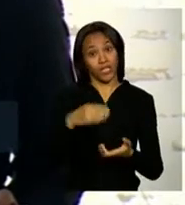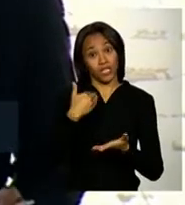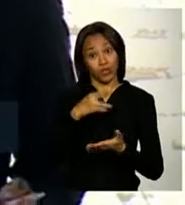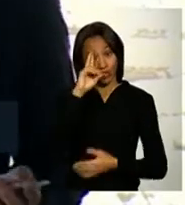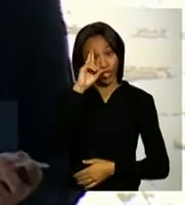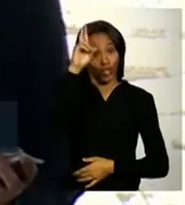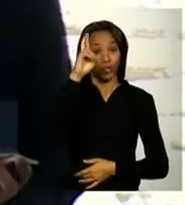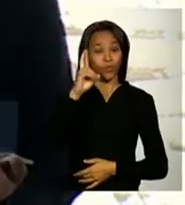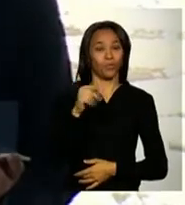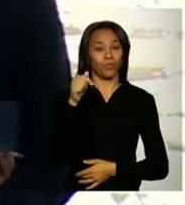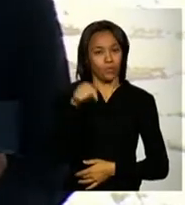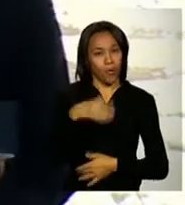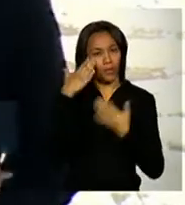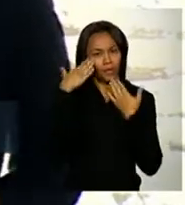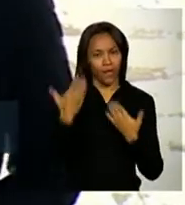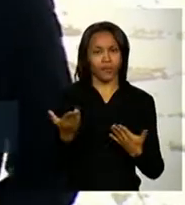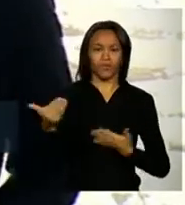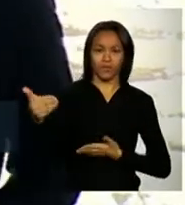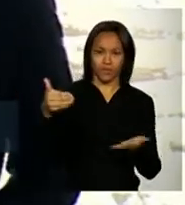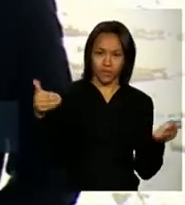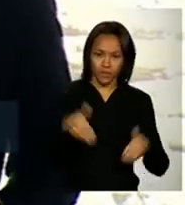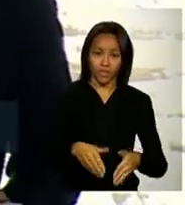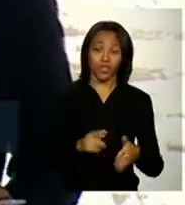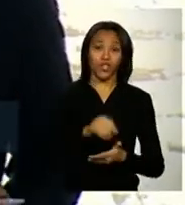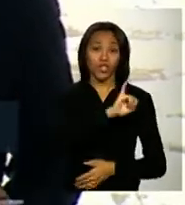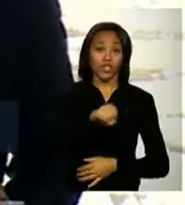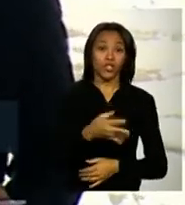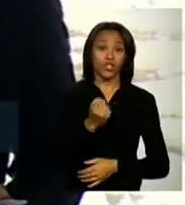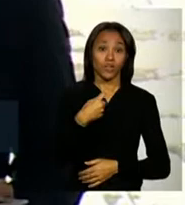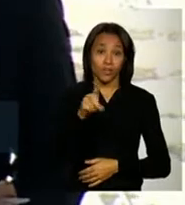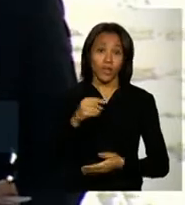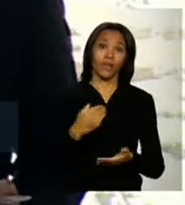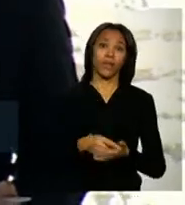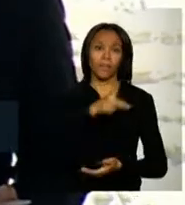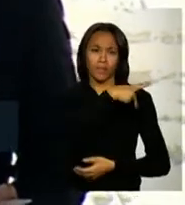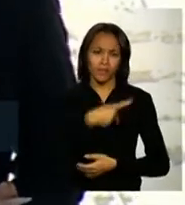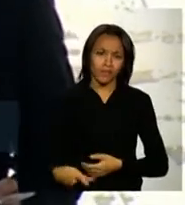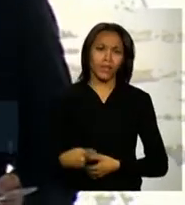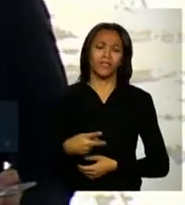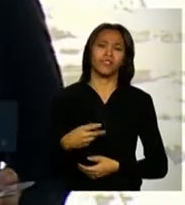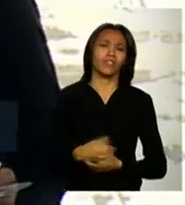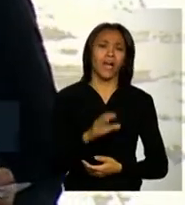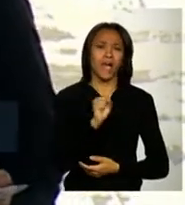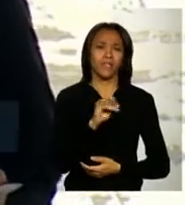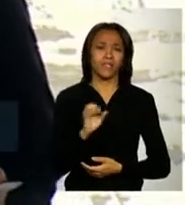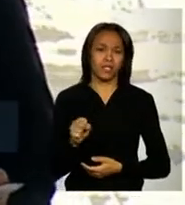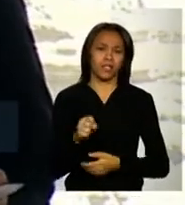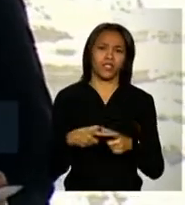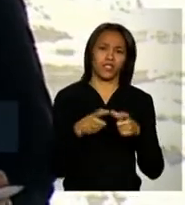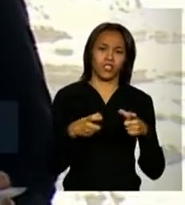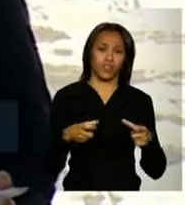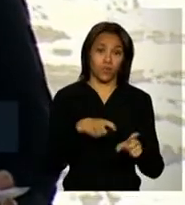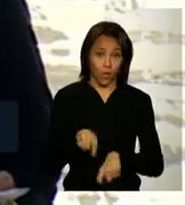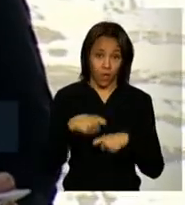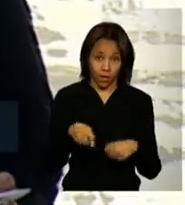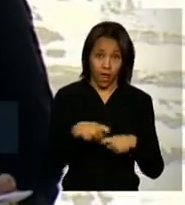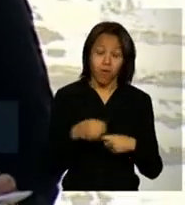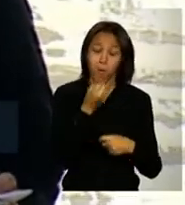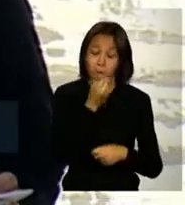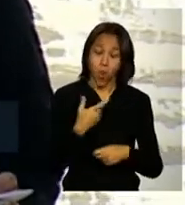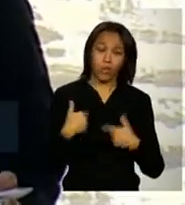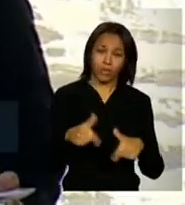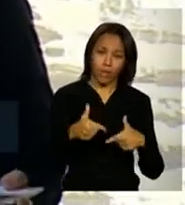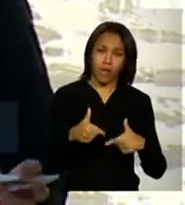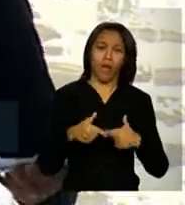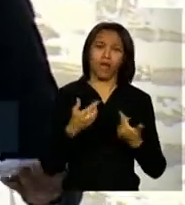obrigada que dá Brasil pela sua presença é Guilherme Leal presidente da empresa assistência técnica extensão Rural fazendo um trabalho